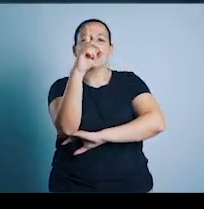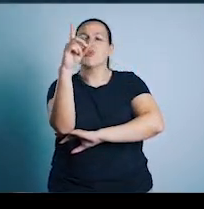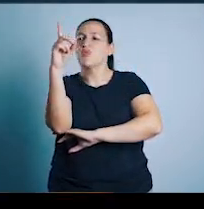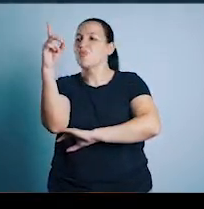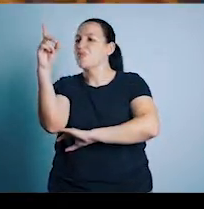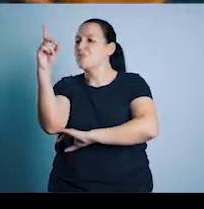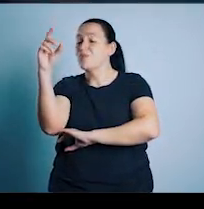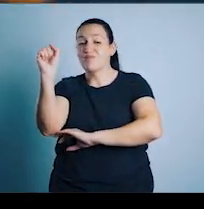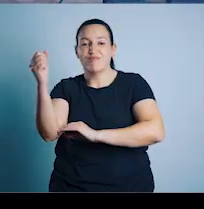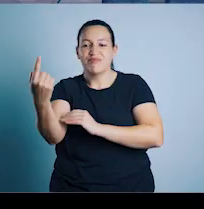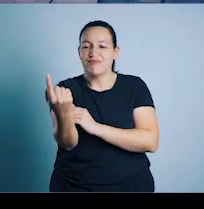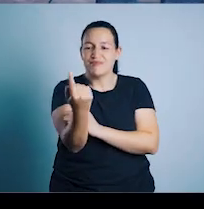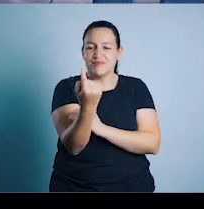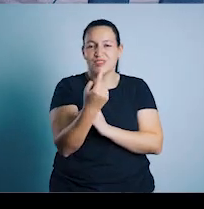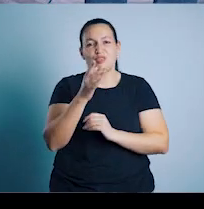Amanhã